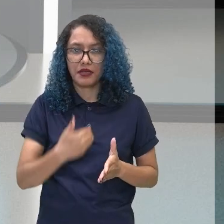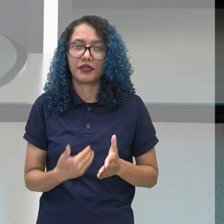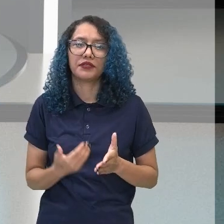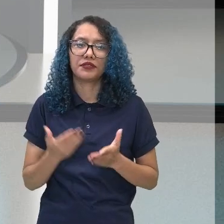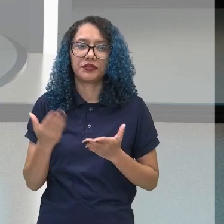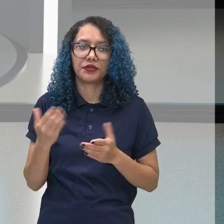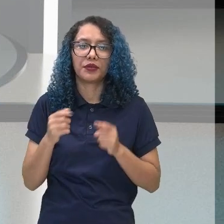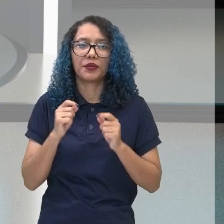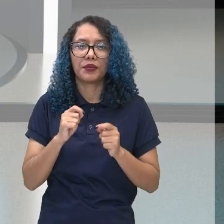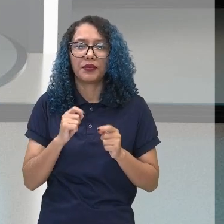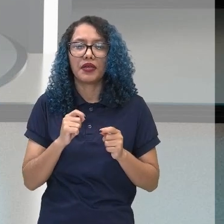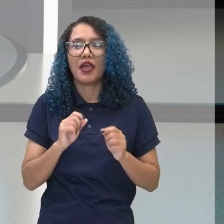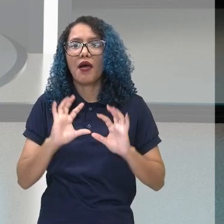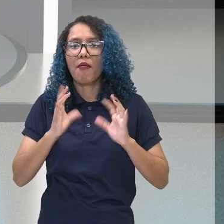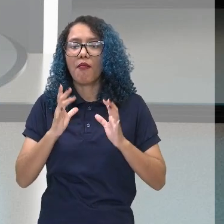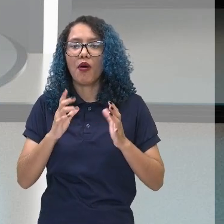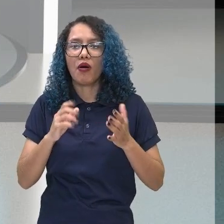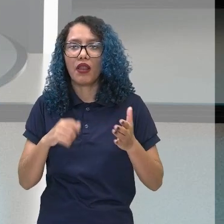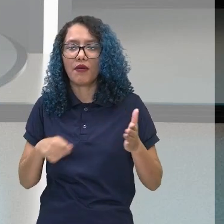contra uma ou mais